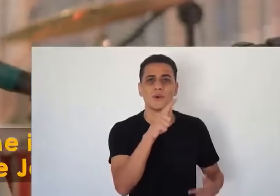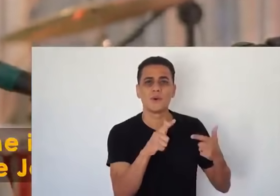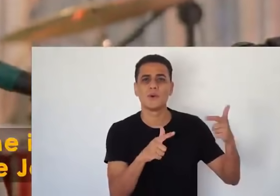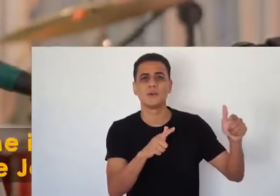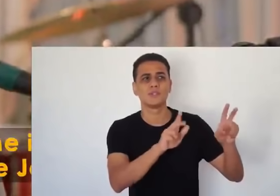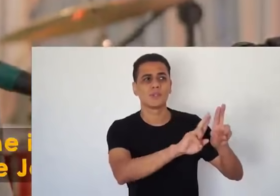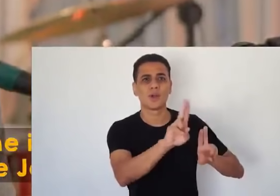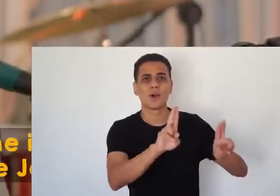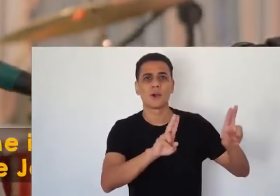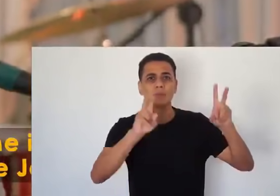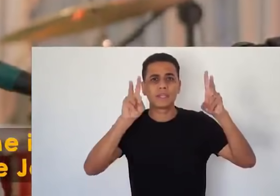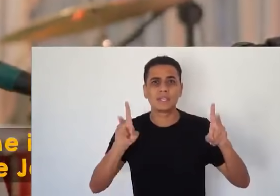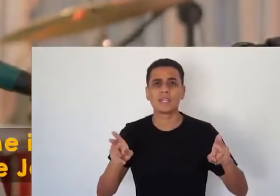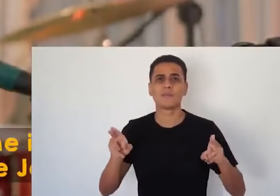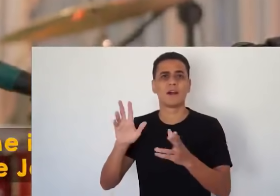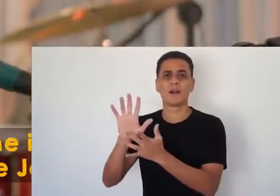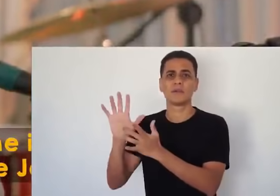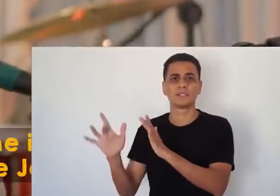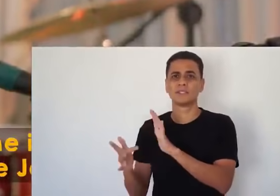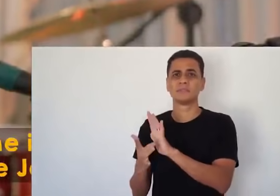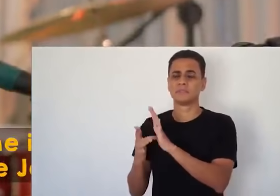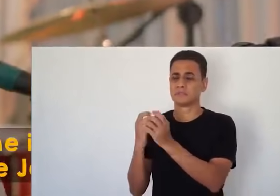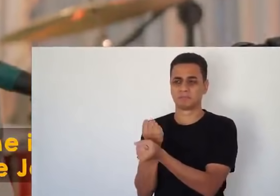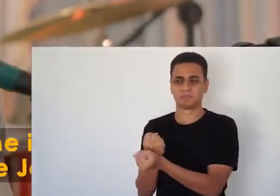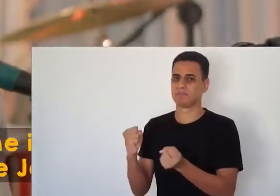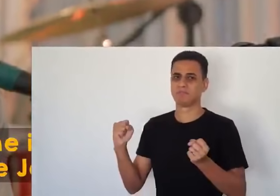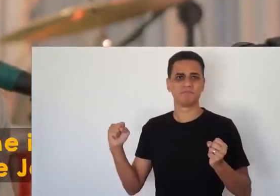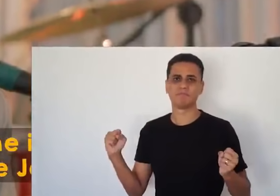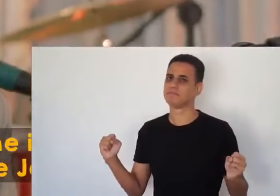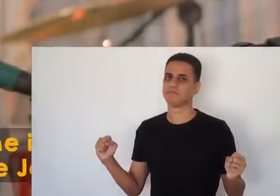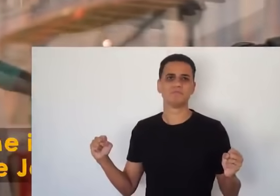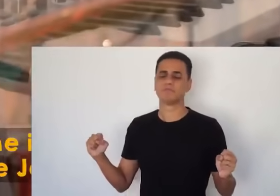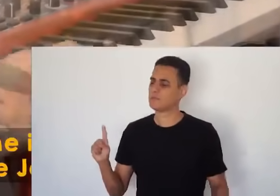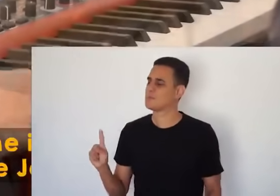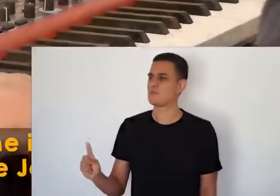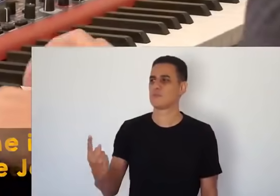Não há nome igual ao nome de Jesus.